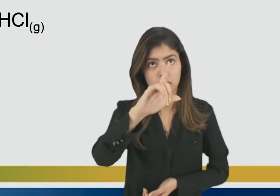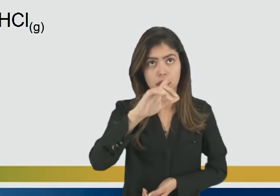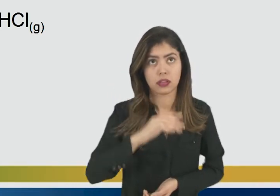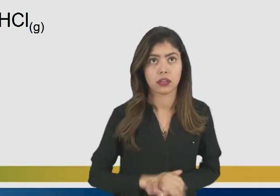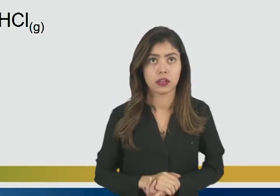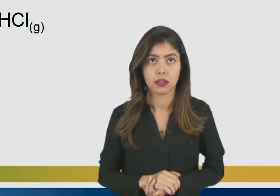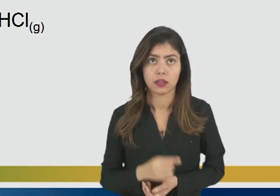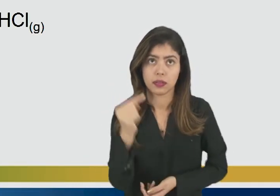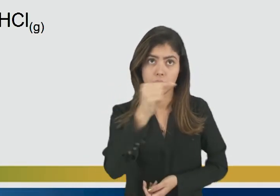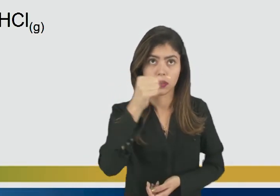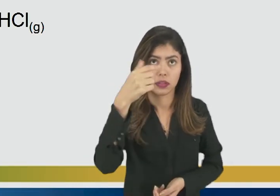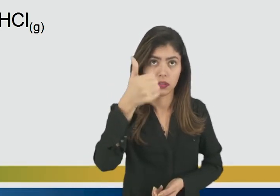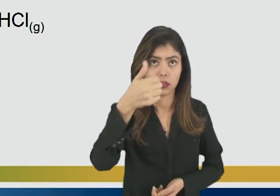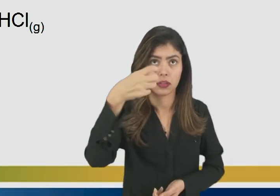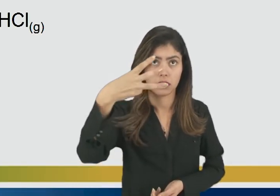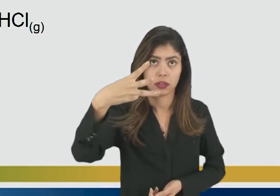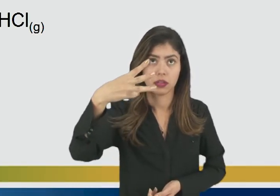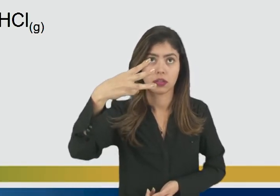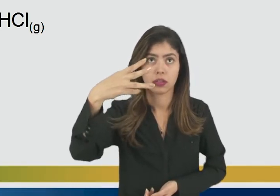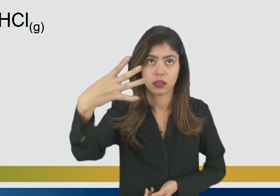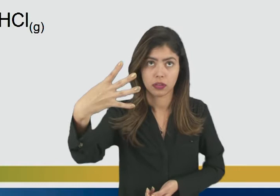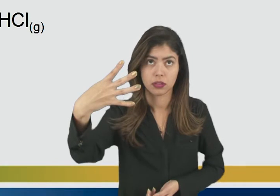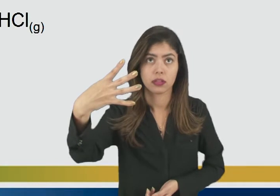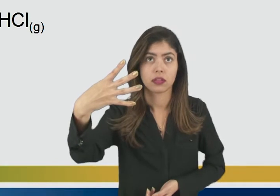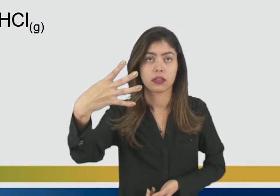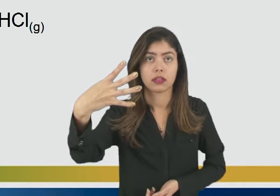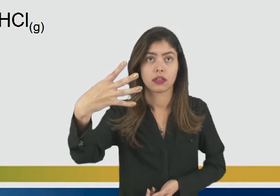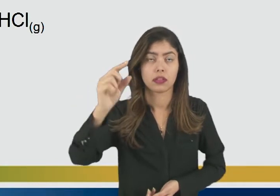metila, aqui, ó, menos